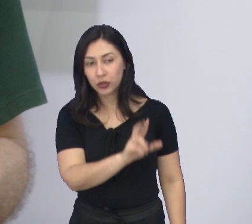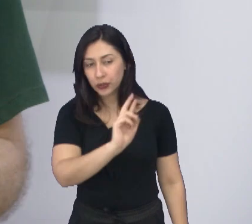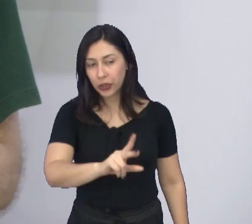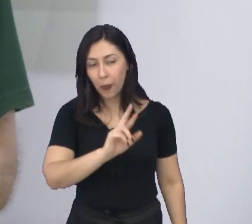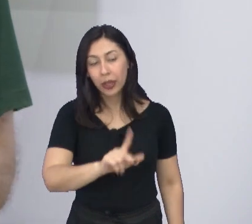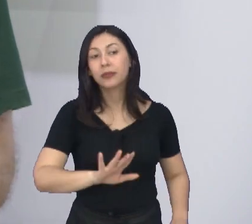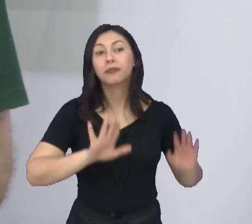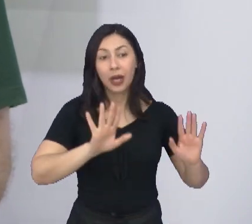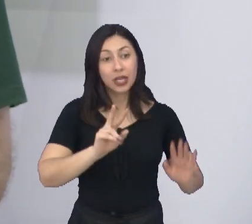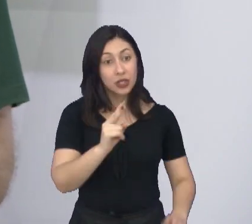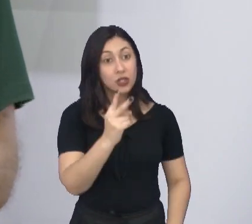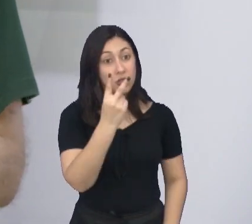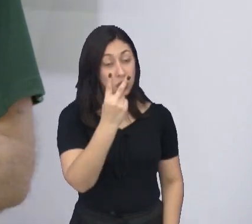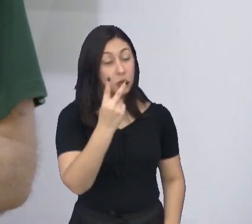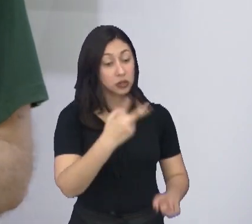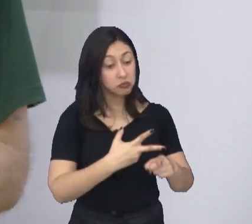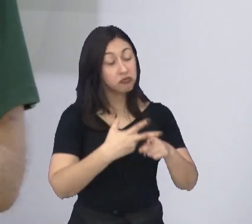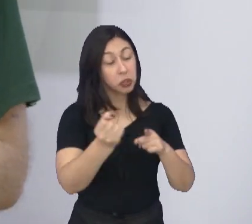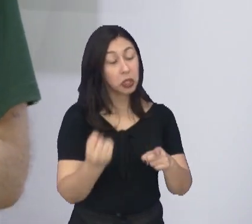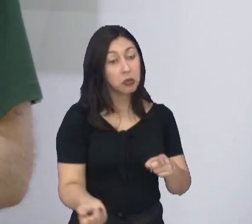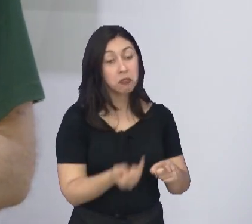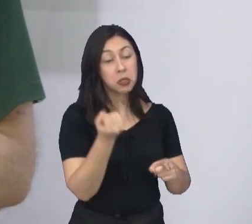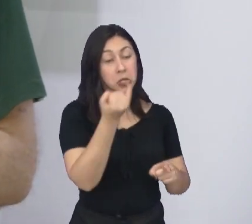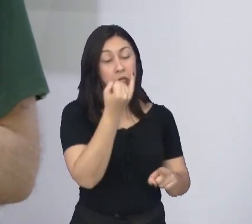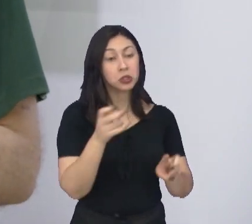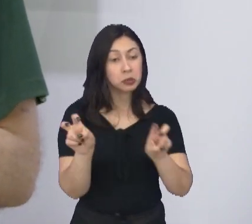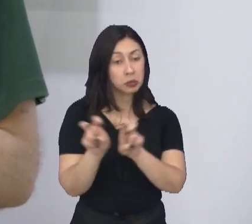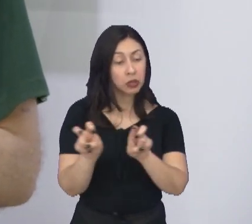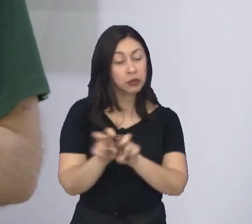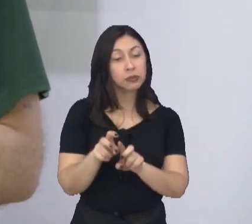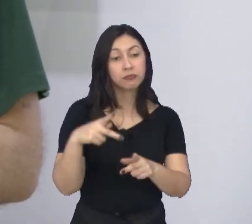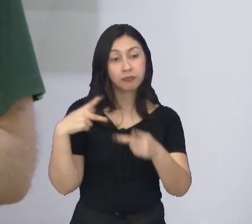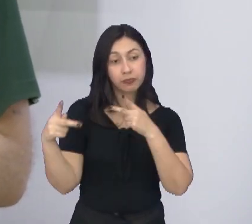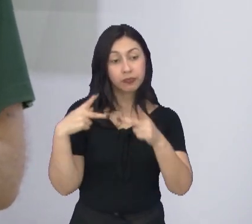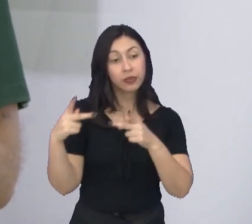resultados importantes para o São José nessa largada aí, principalmente